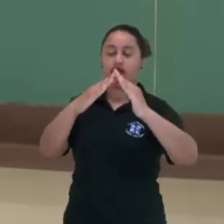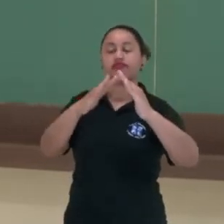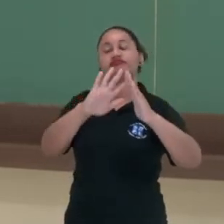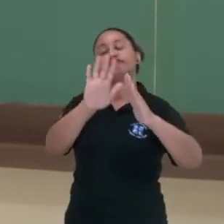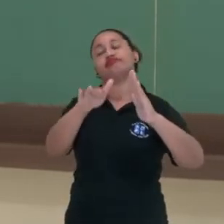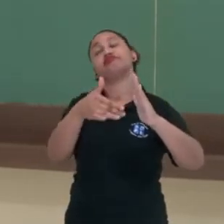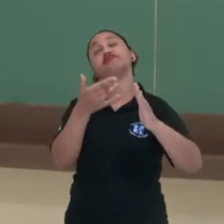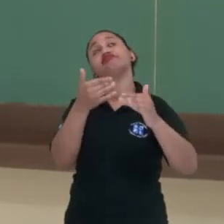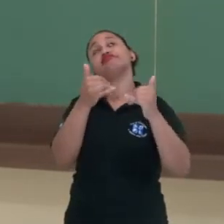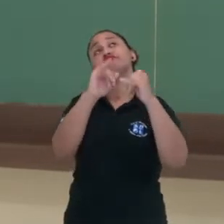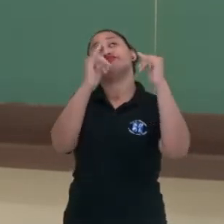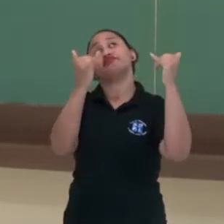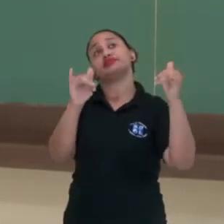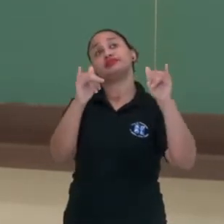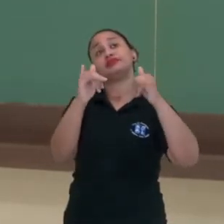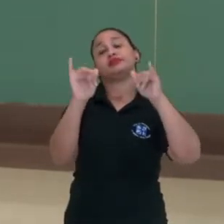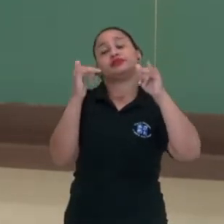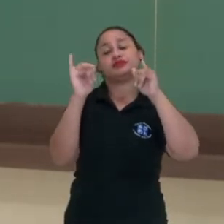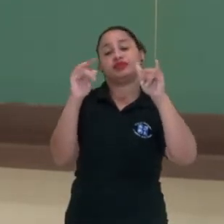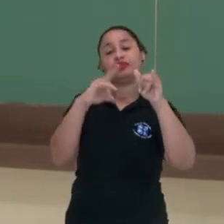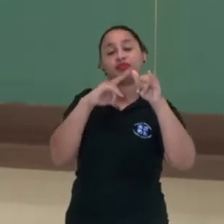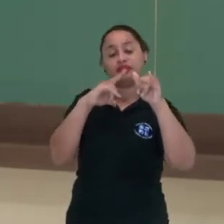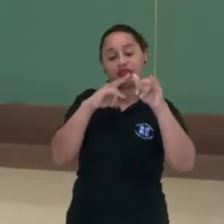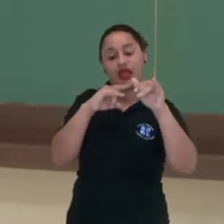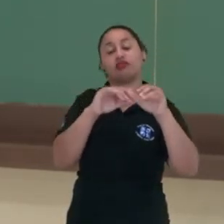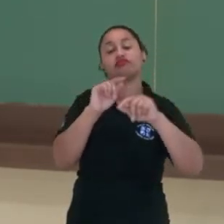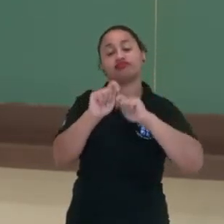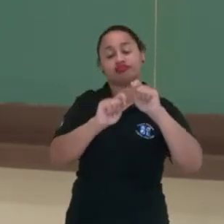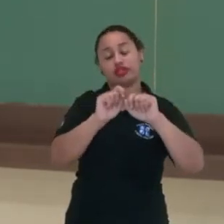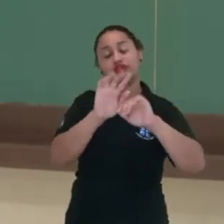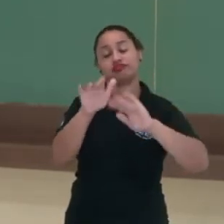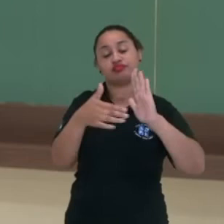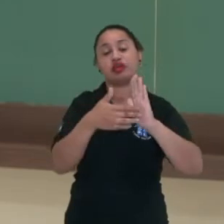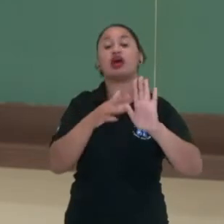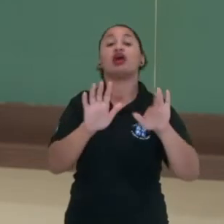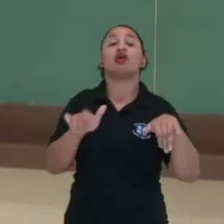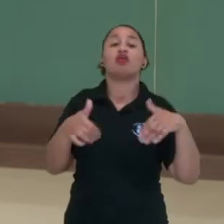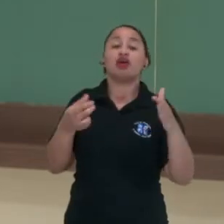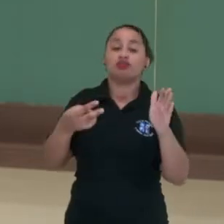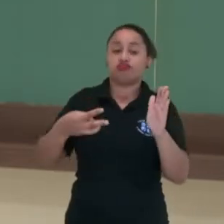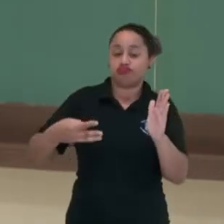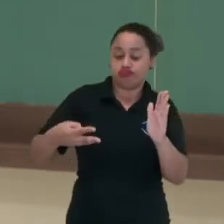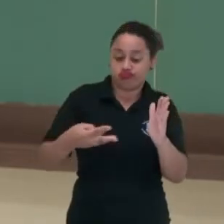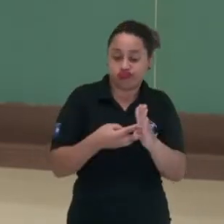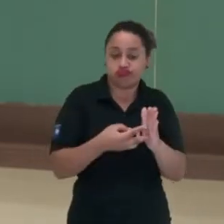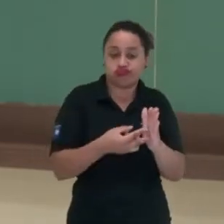tomada, esperando. Os elétrons, os átomos ficam todos esperando. Quando